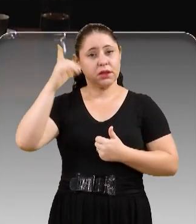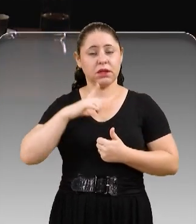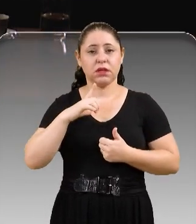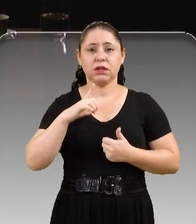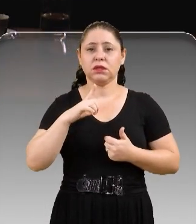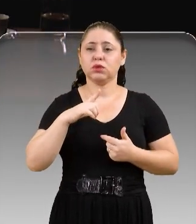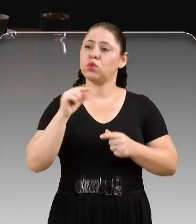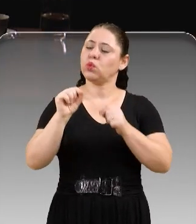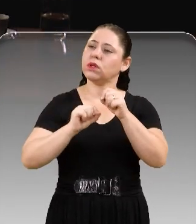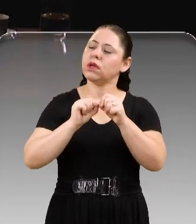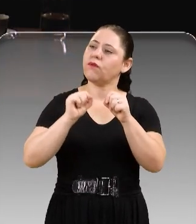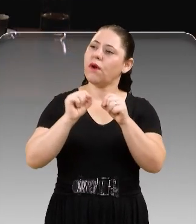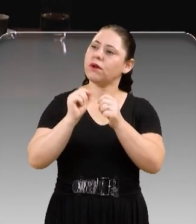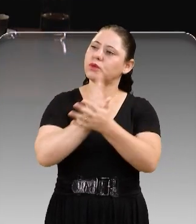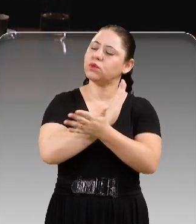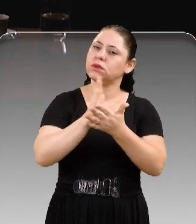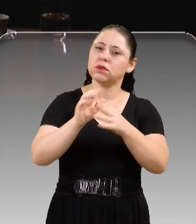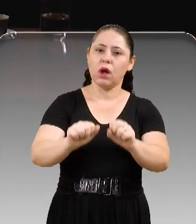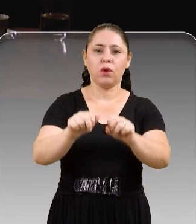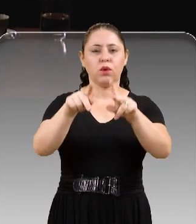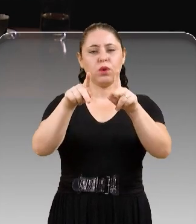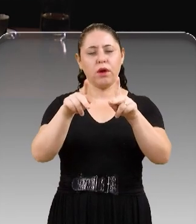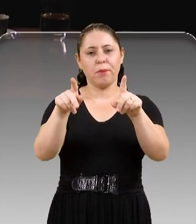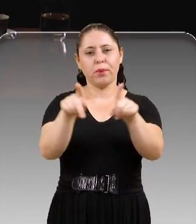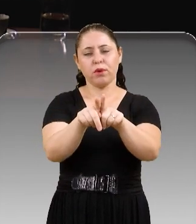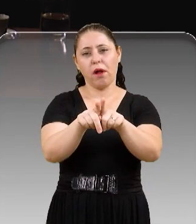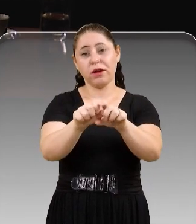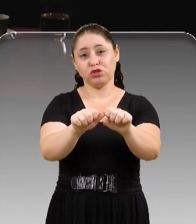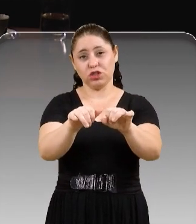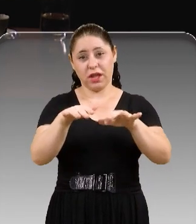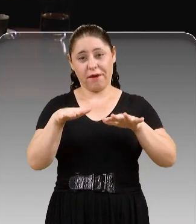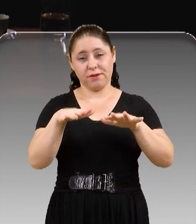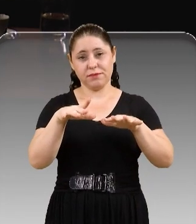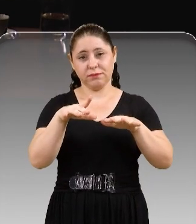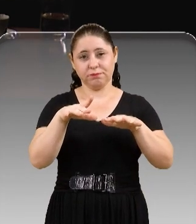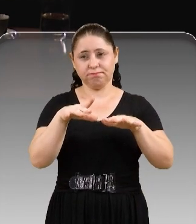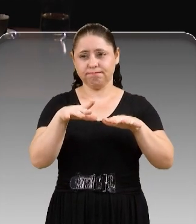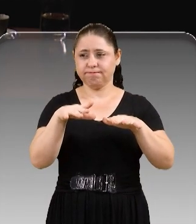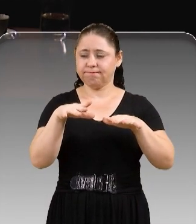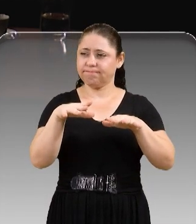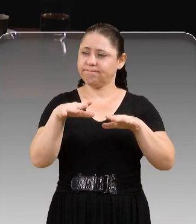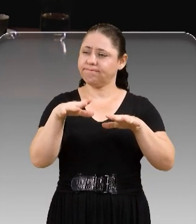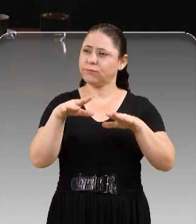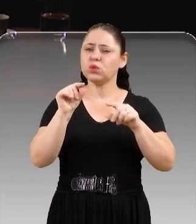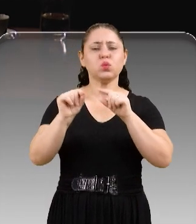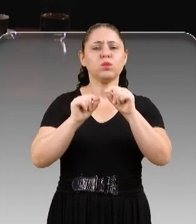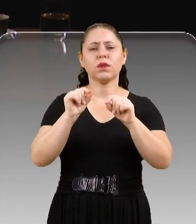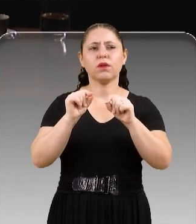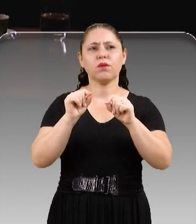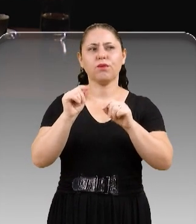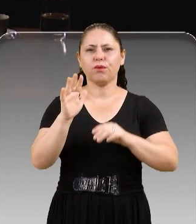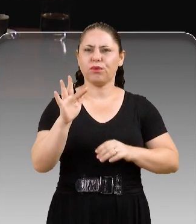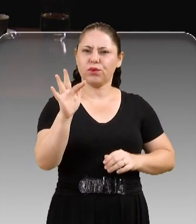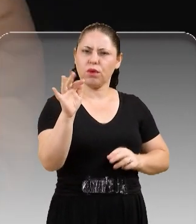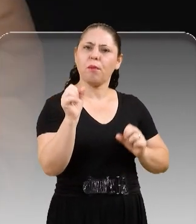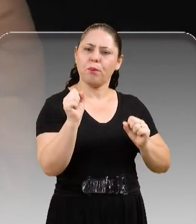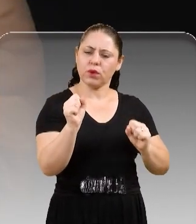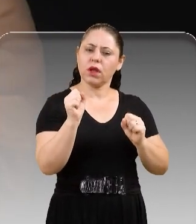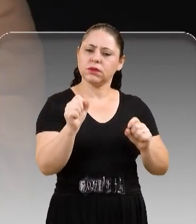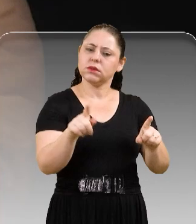despachando, fazendo audiências, e isso me cativou para que um dia eu pudesse seguir a carreira da